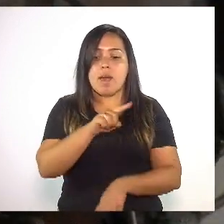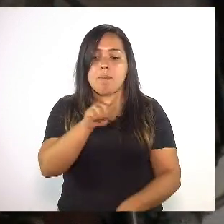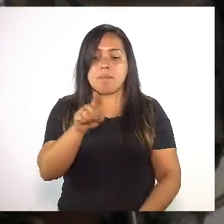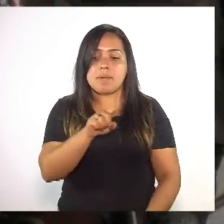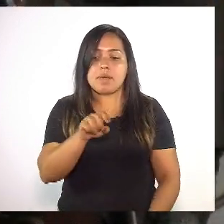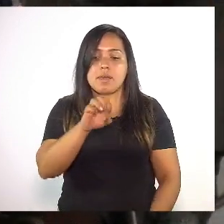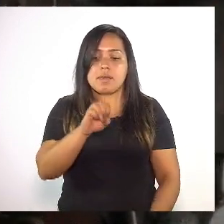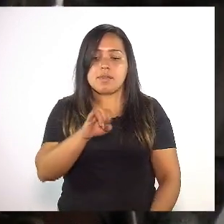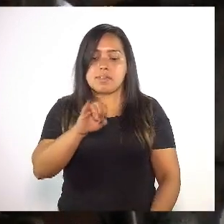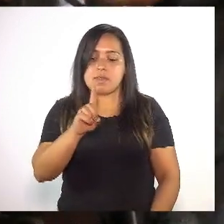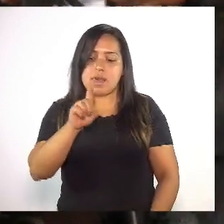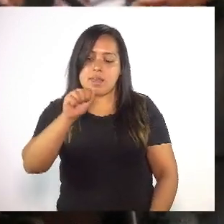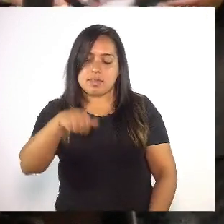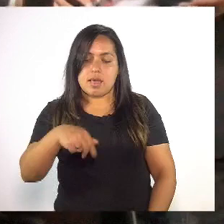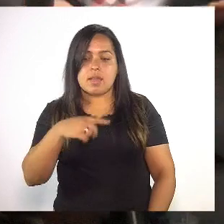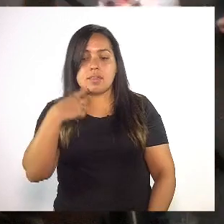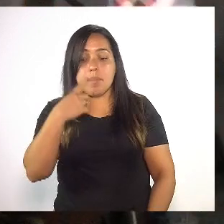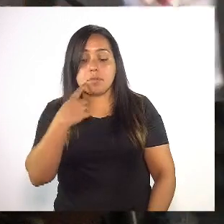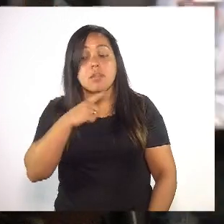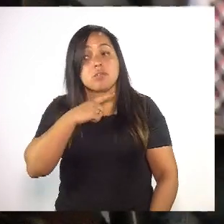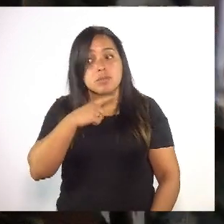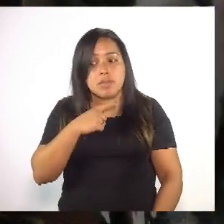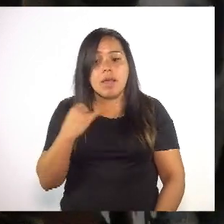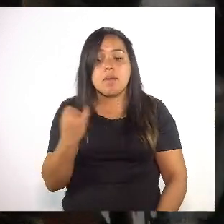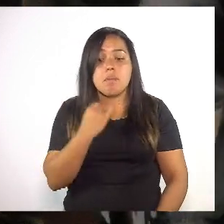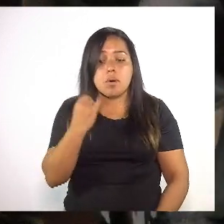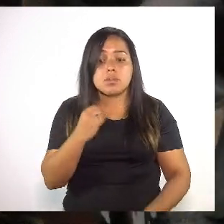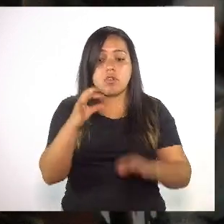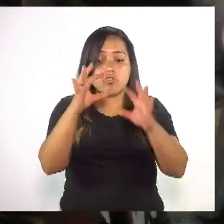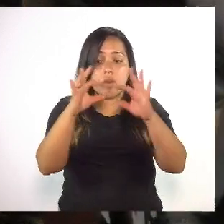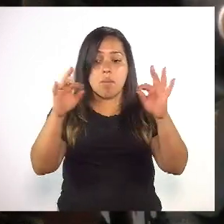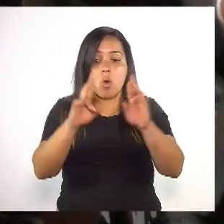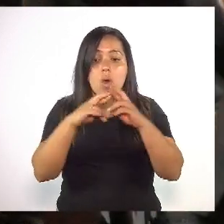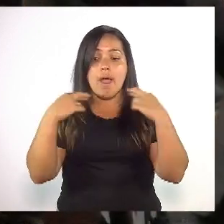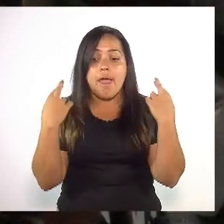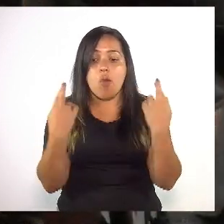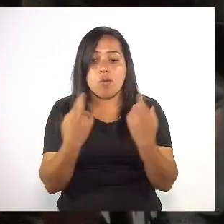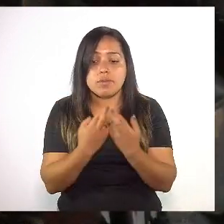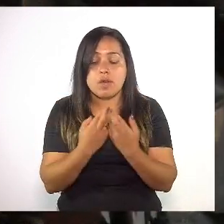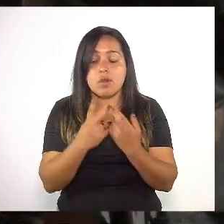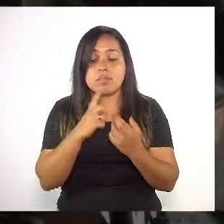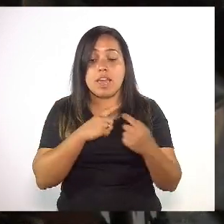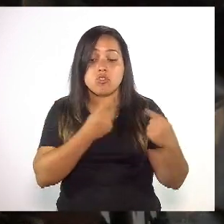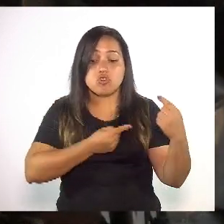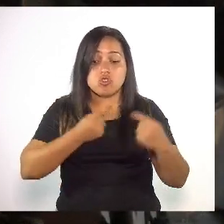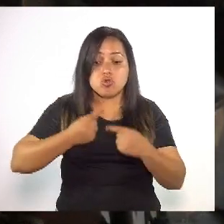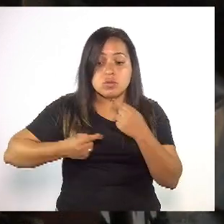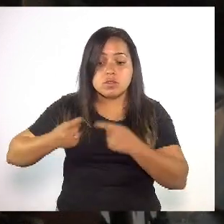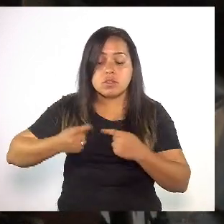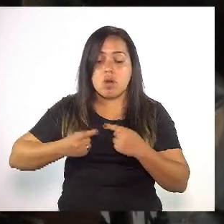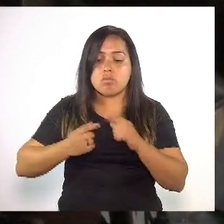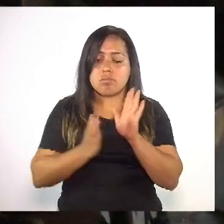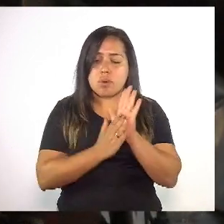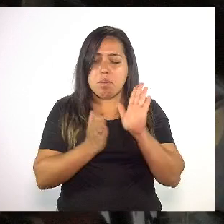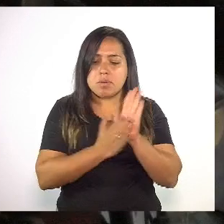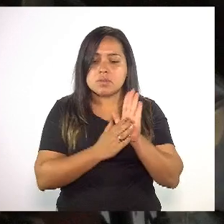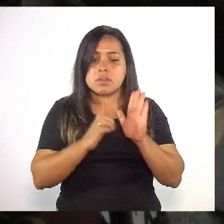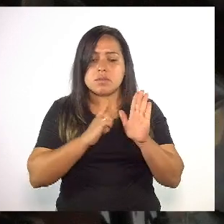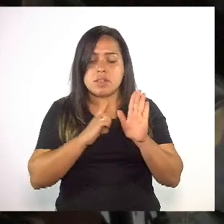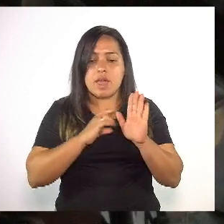Temos em pauta de nossa reunião a discussão e votação das seguintes proposições. Ofício número